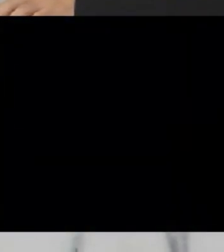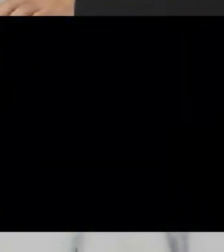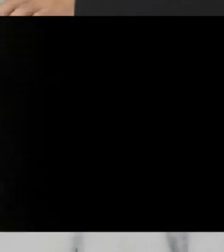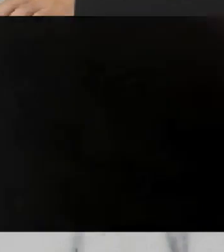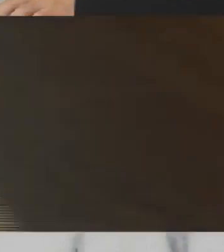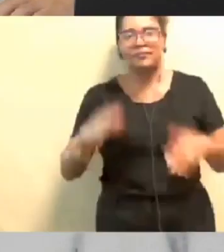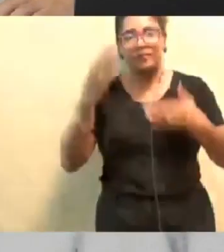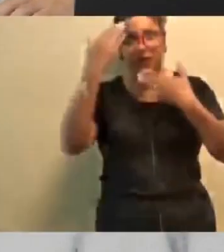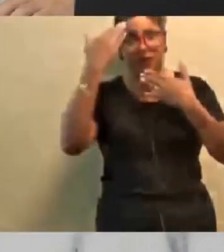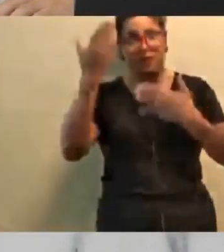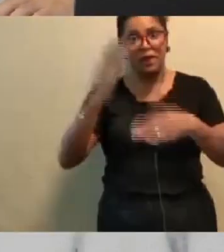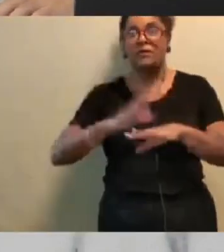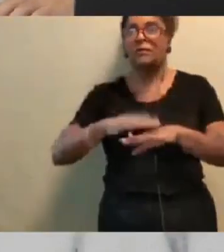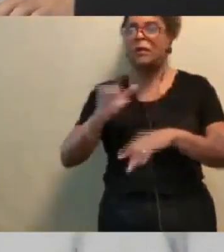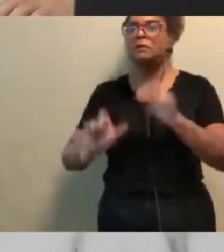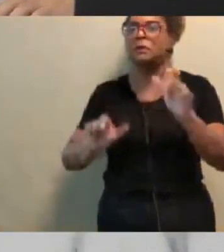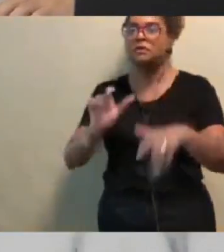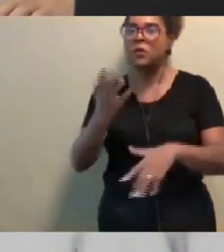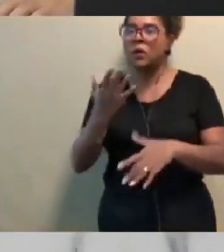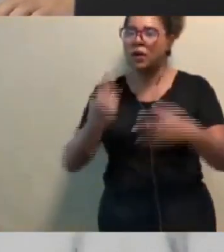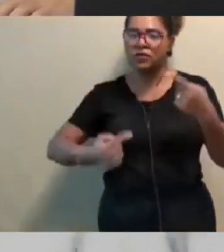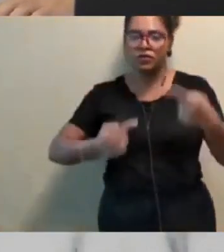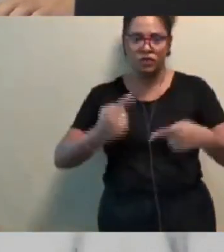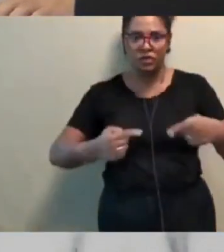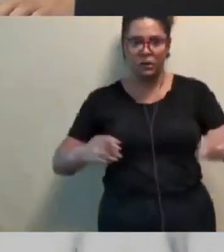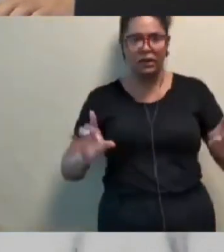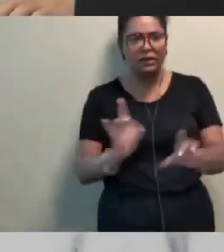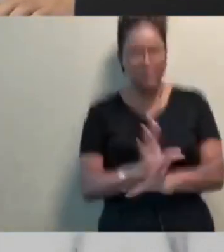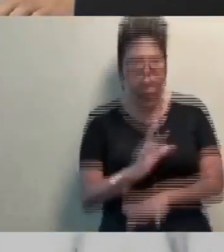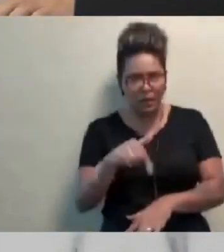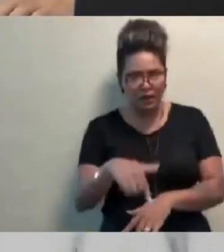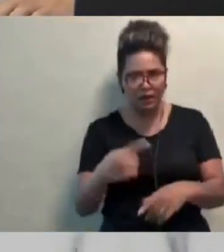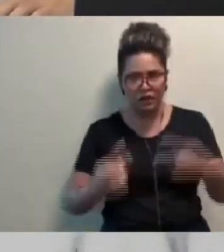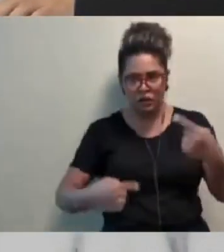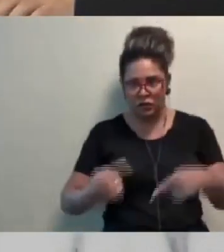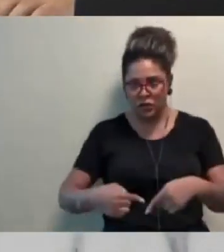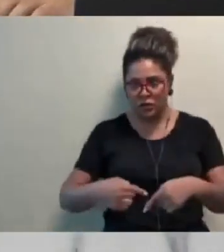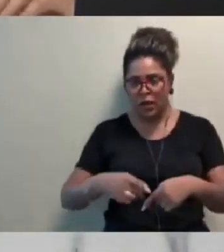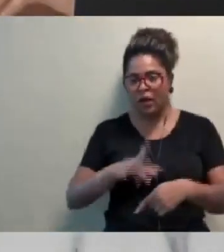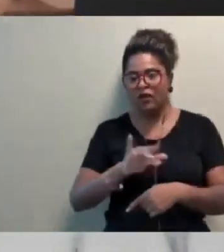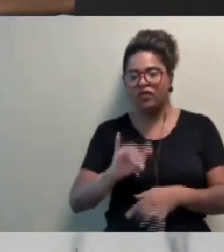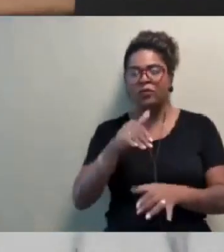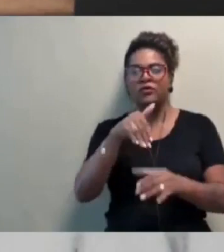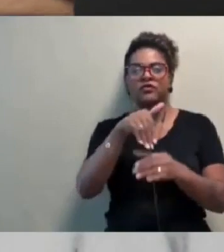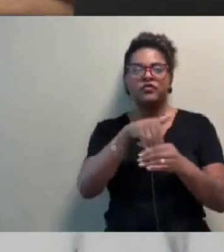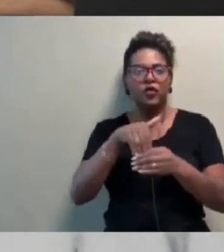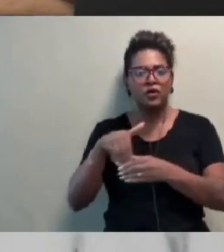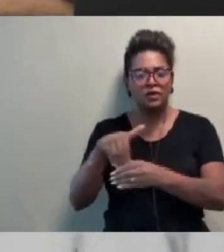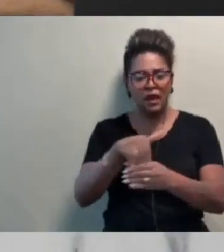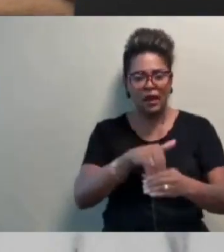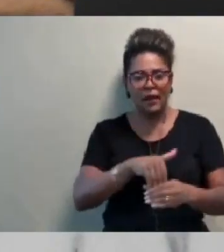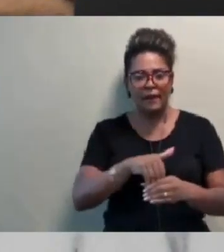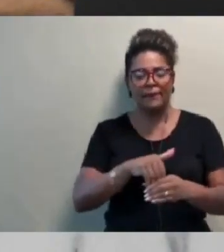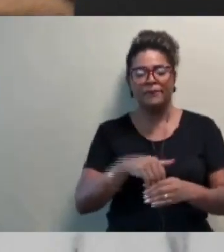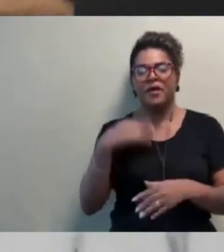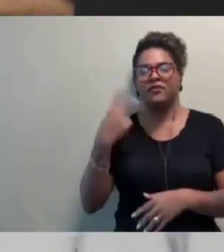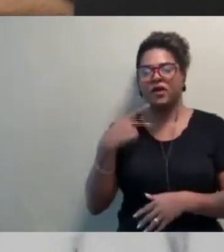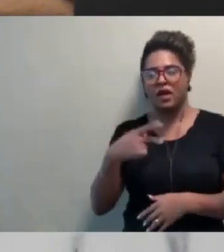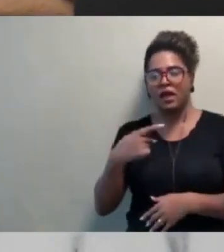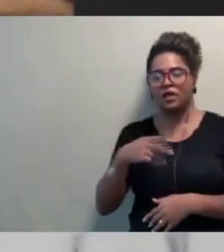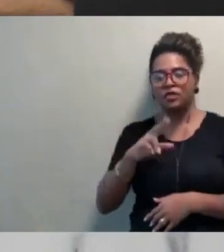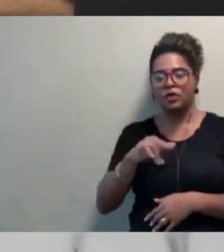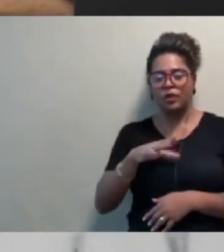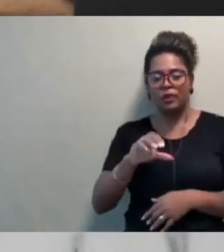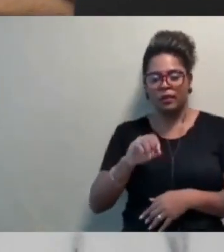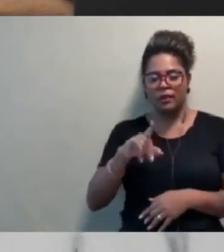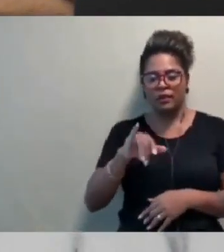discussão, vou colocar em votação. Alguém para encaminhar? Vereador Bruno Miranda, líder do governo, PDT. Nós vamos aqui